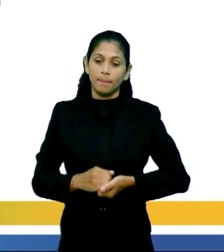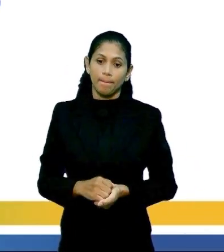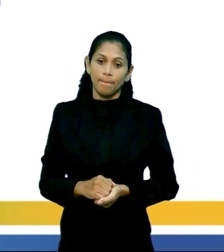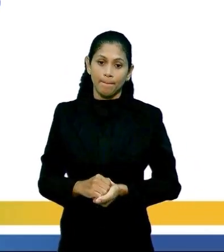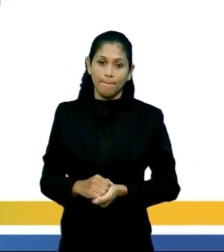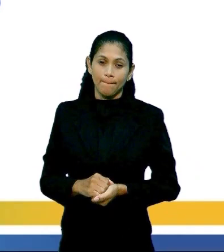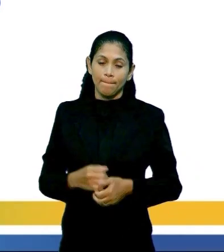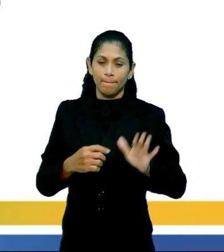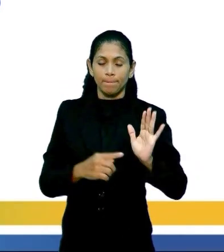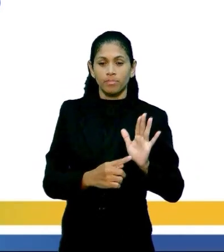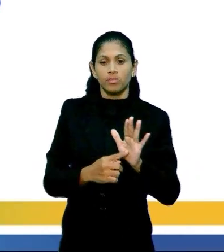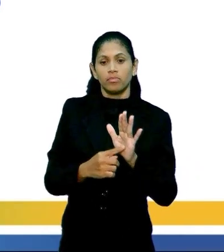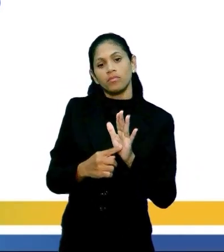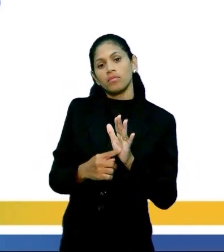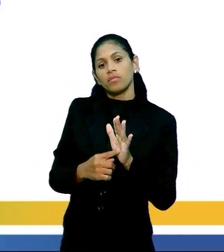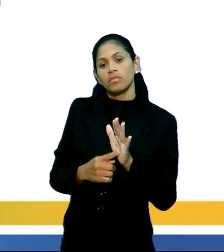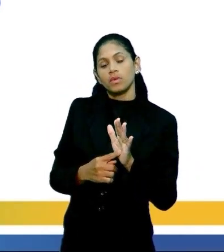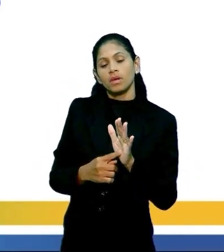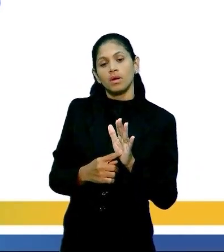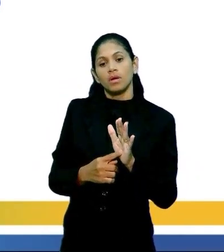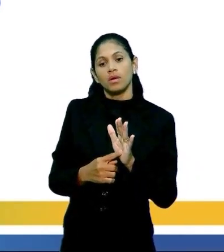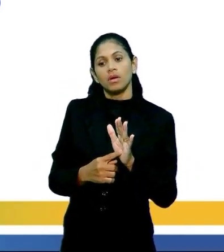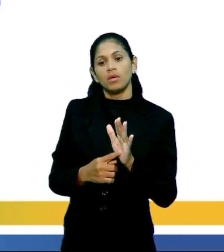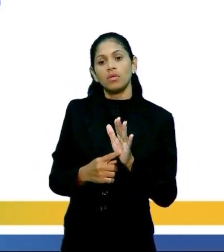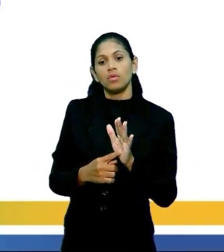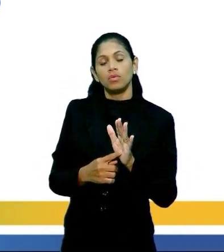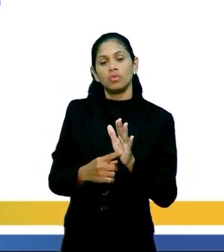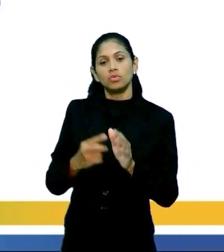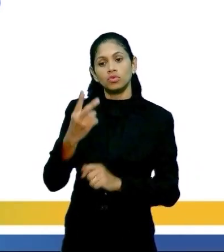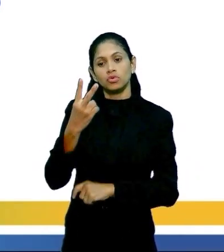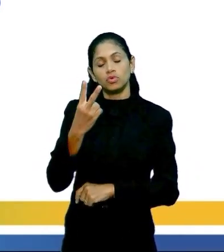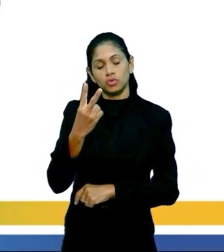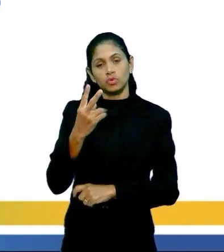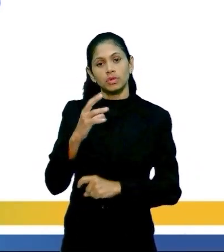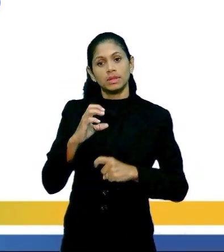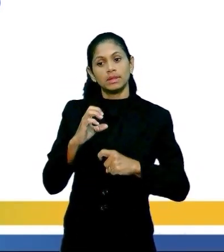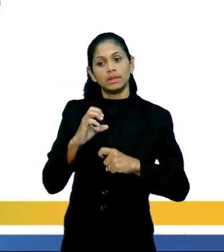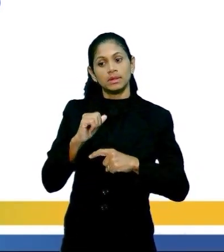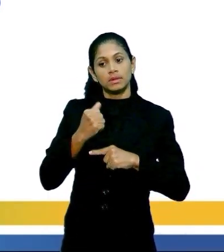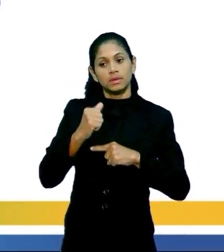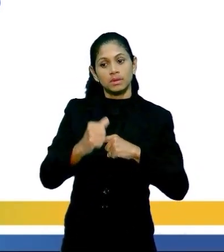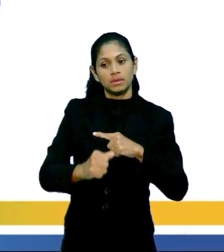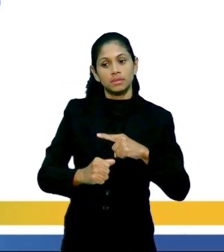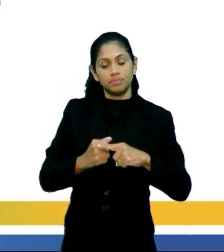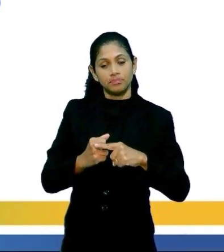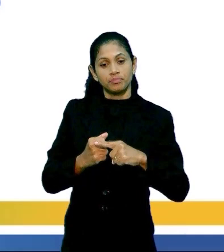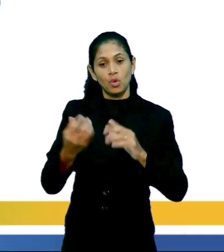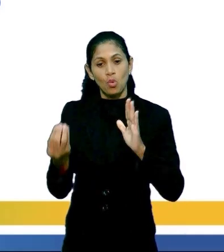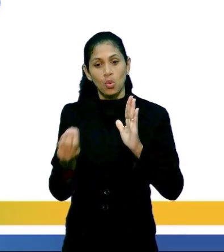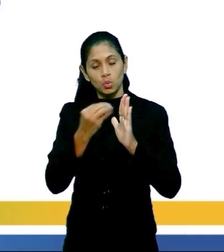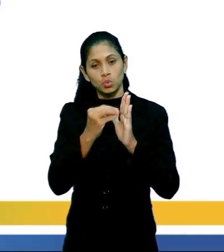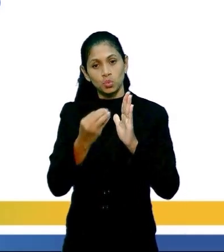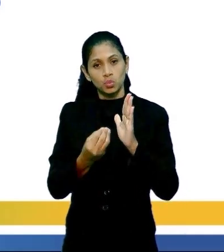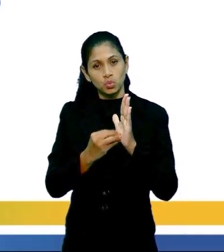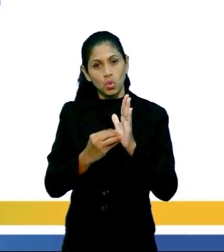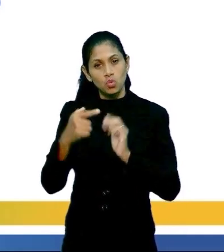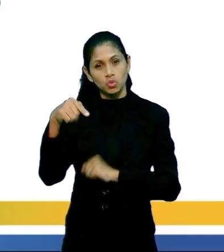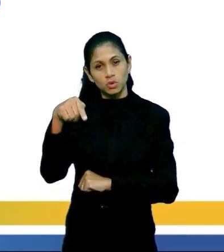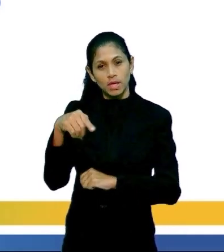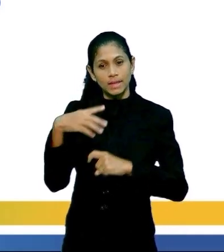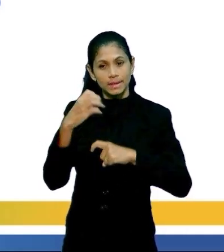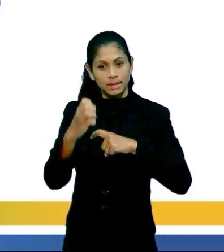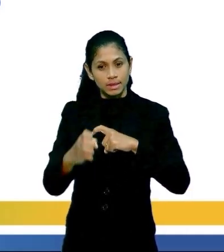Então, representei os dois átomos de flúor, coloquei os 7 elétrons, que disse que tem cada um, certo?